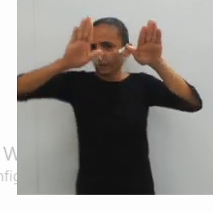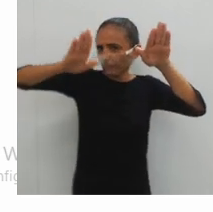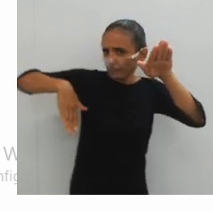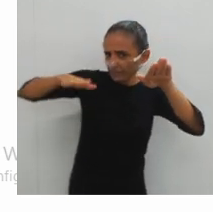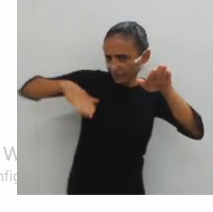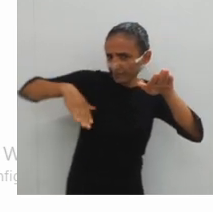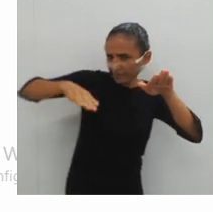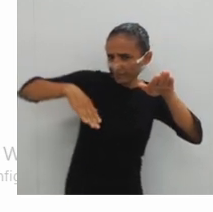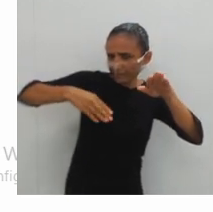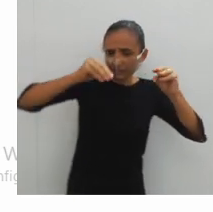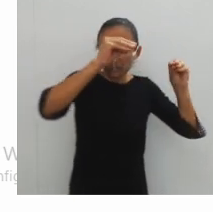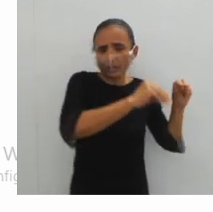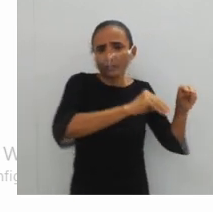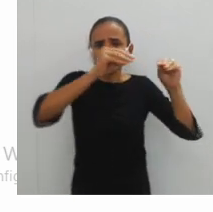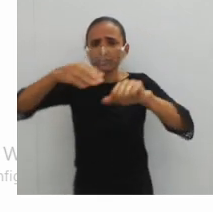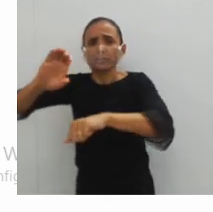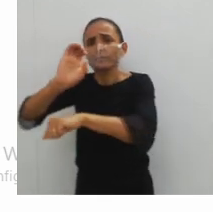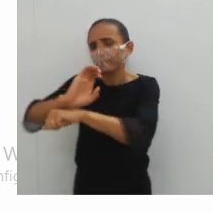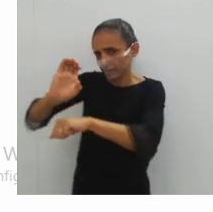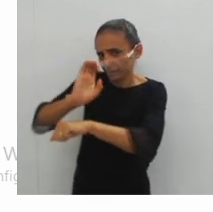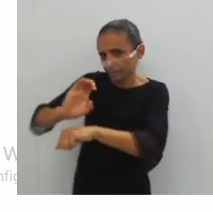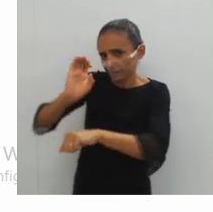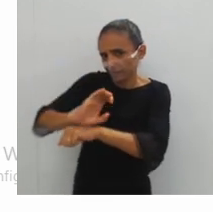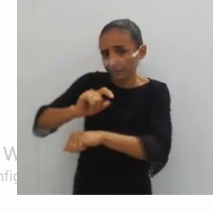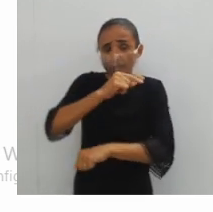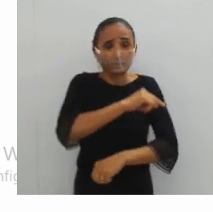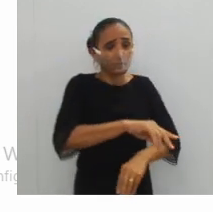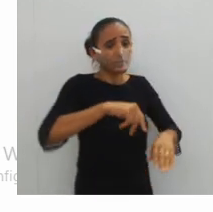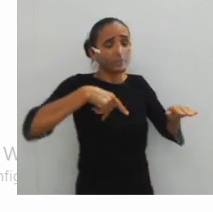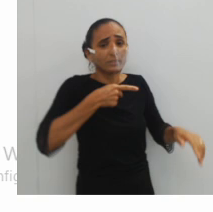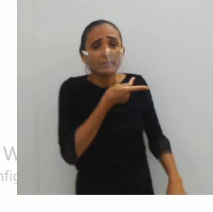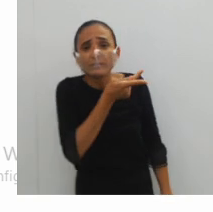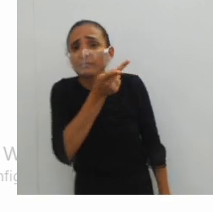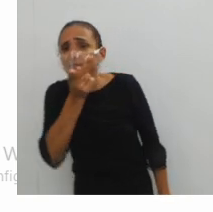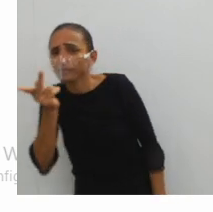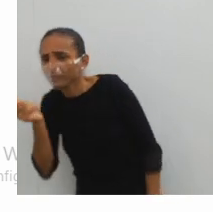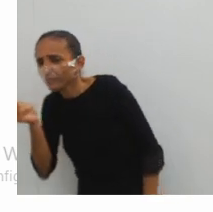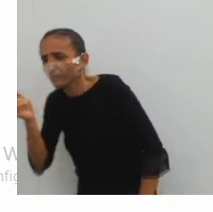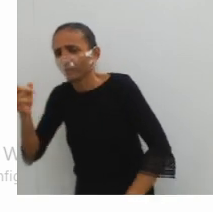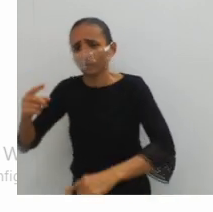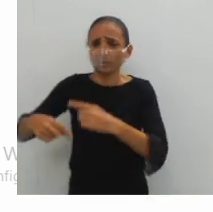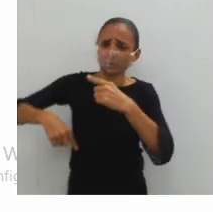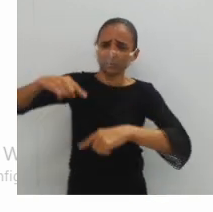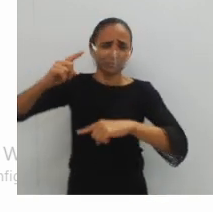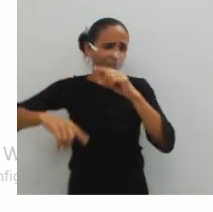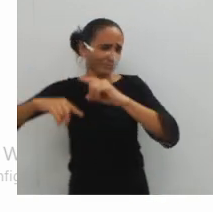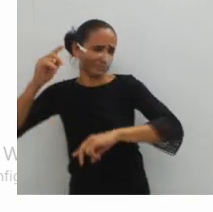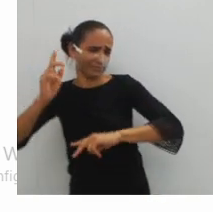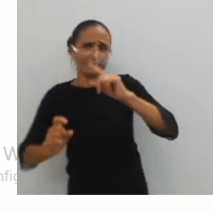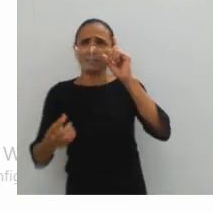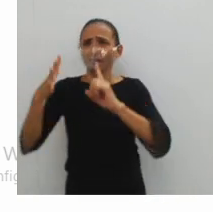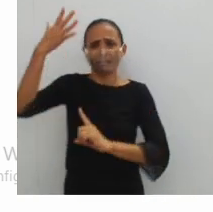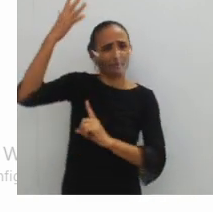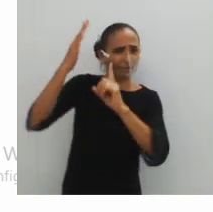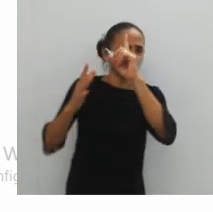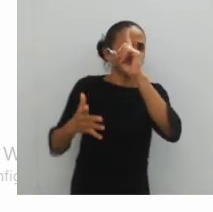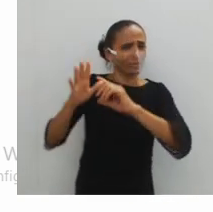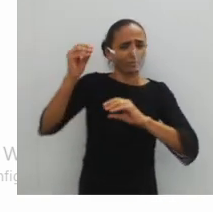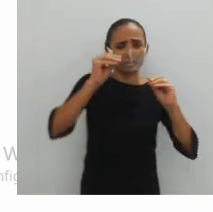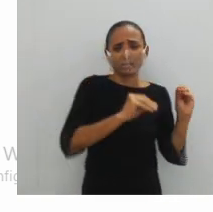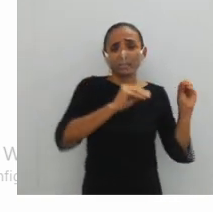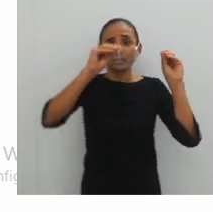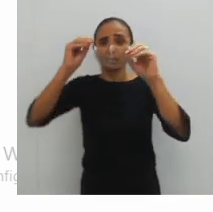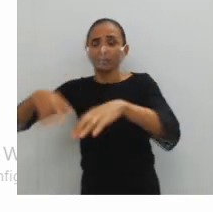já mudou de estado? Você já visitou, seja ela no São João, no Carnaval, no verão, no inverno, para